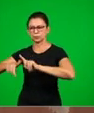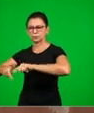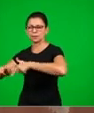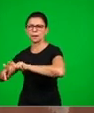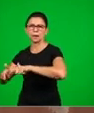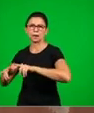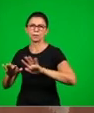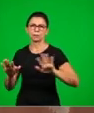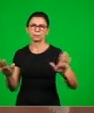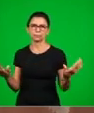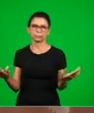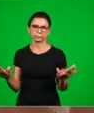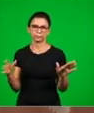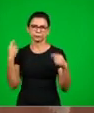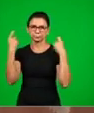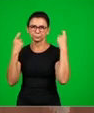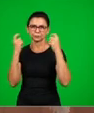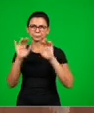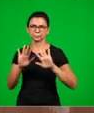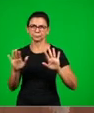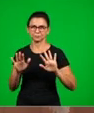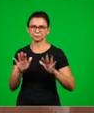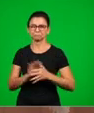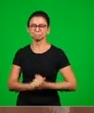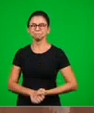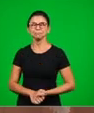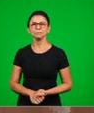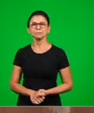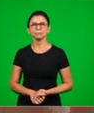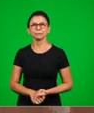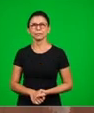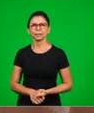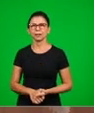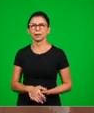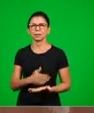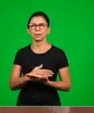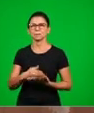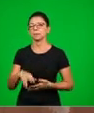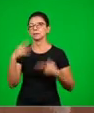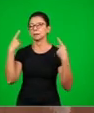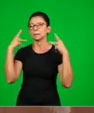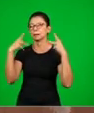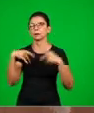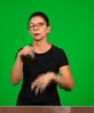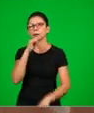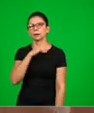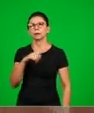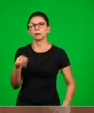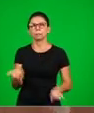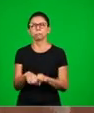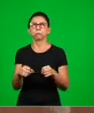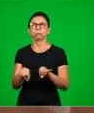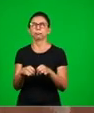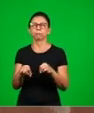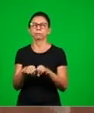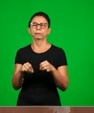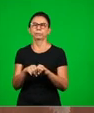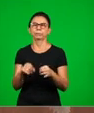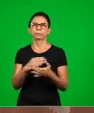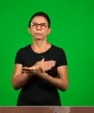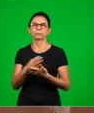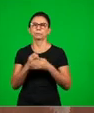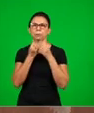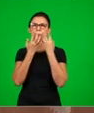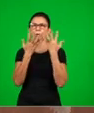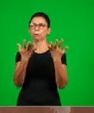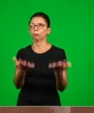nem a eternidade por causa disso, não. Começa a pegar bobagem e não sabe, não entende e começa a botar isso para fora.